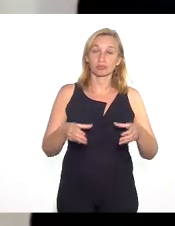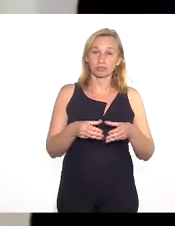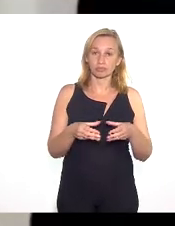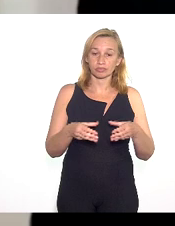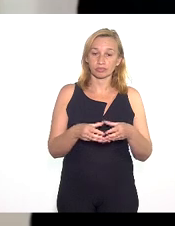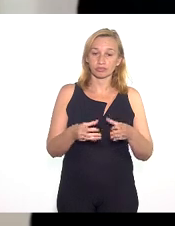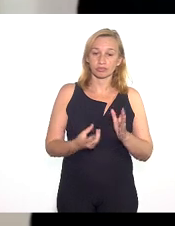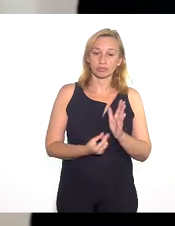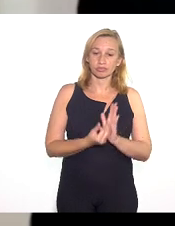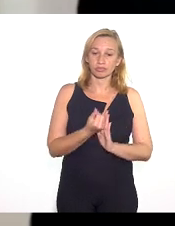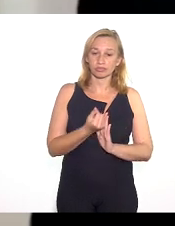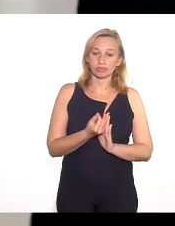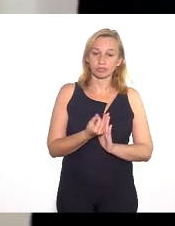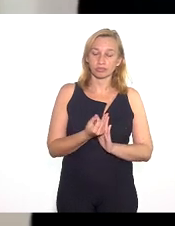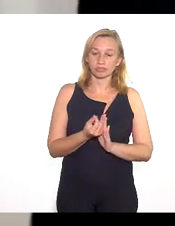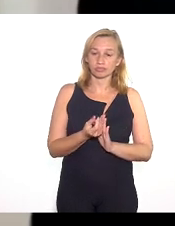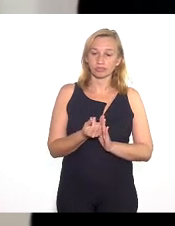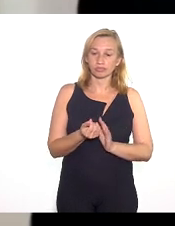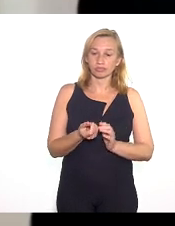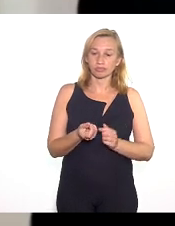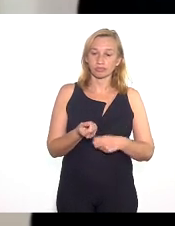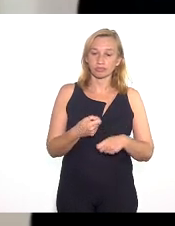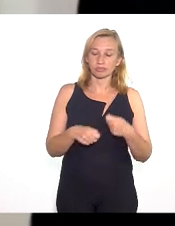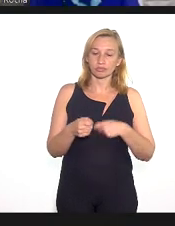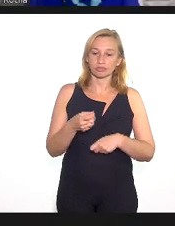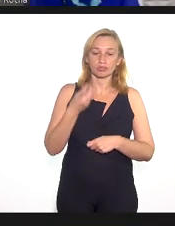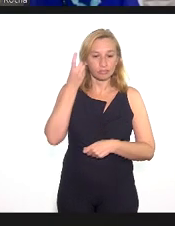de Economia, deputado Noel de Carvalho.